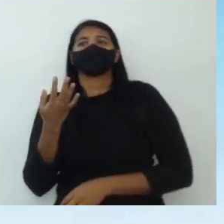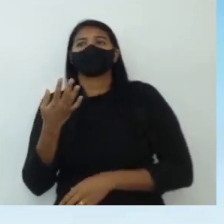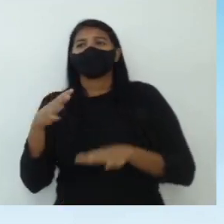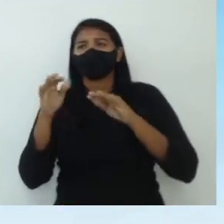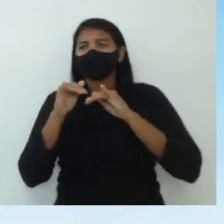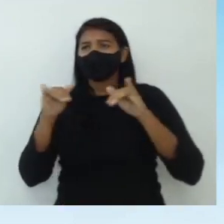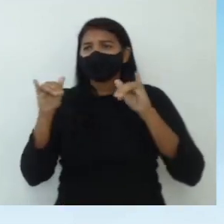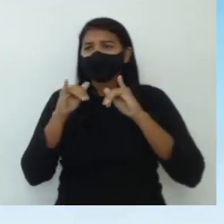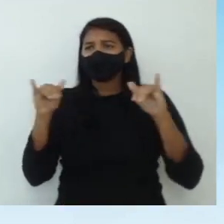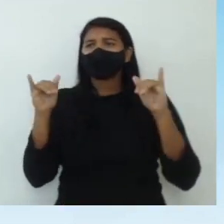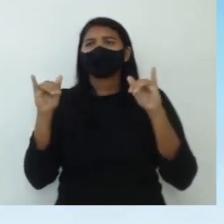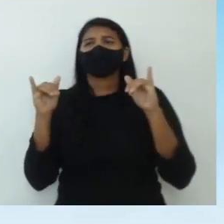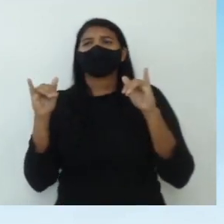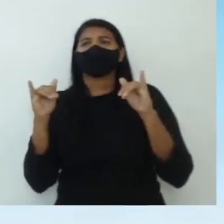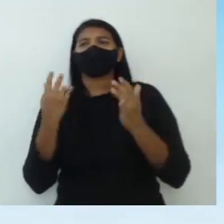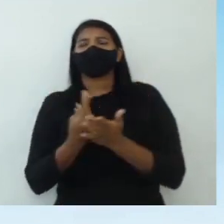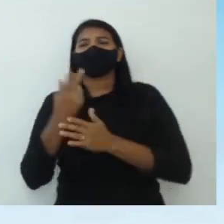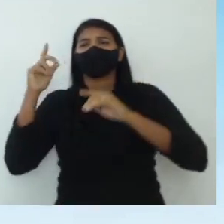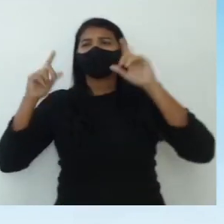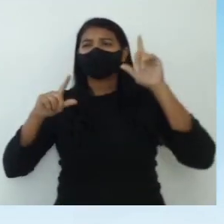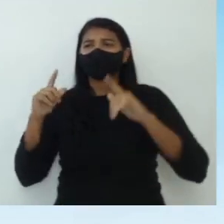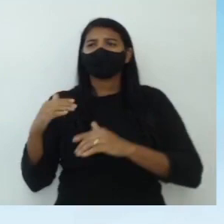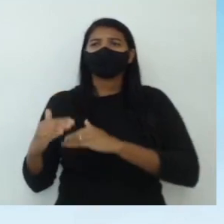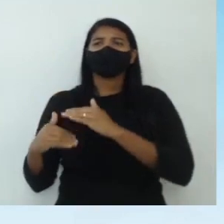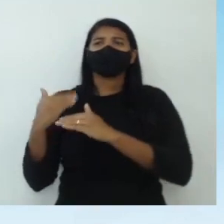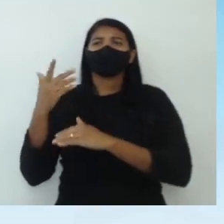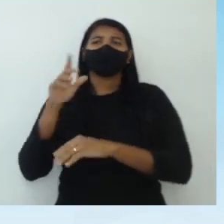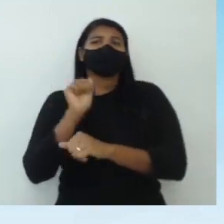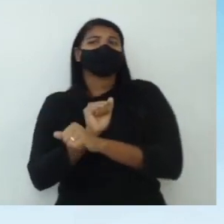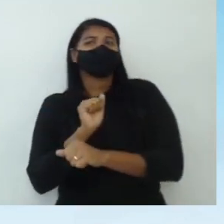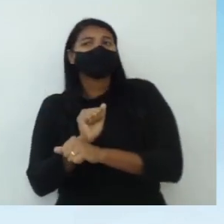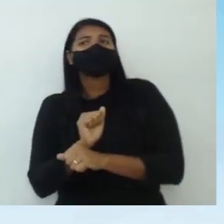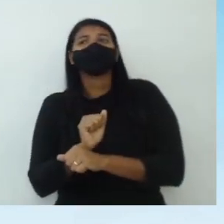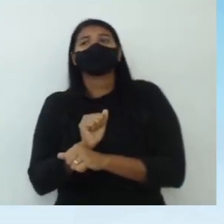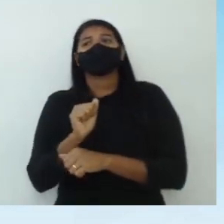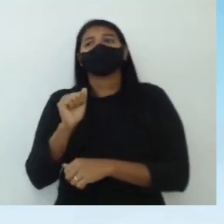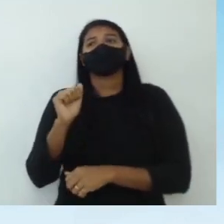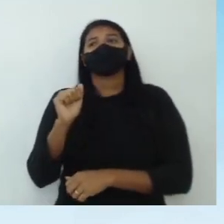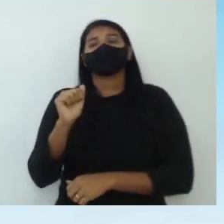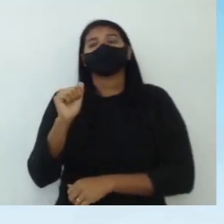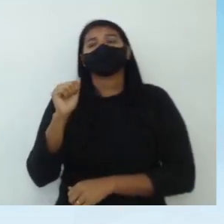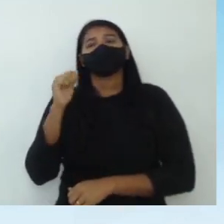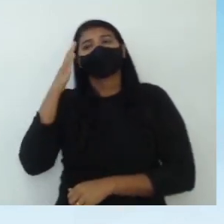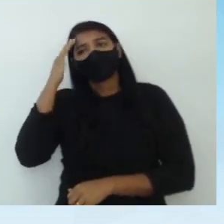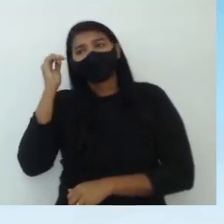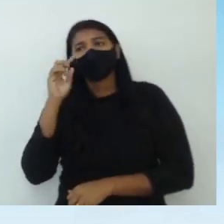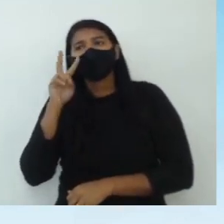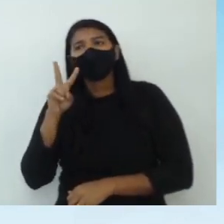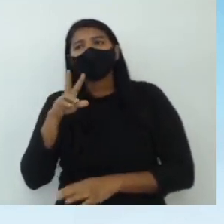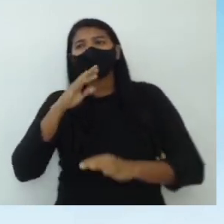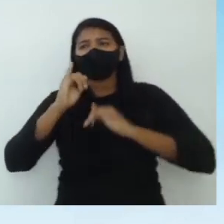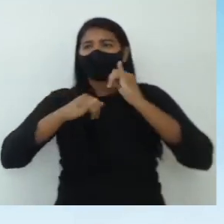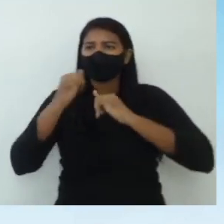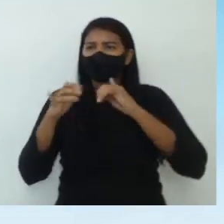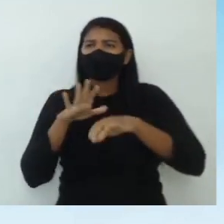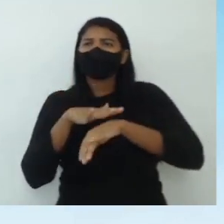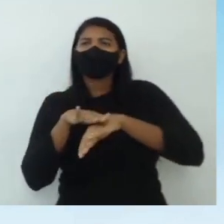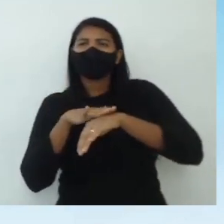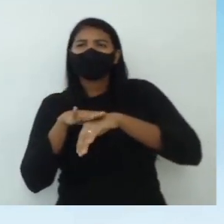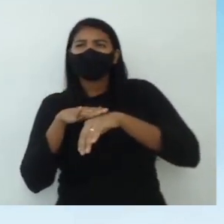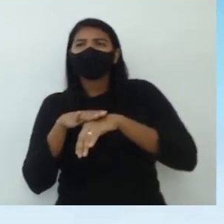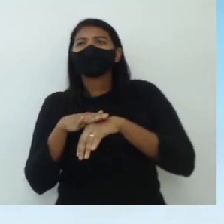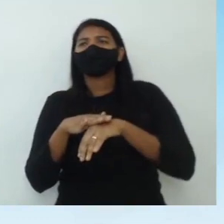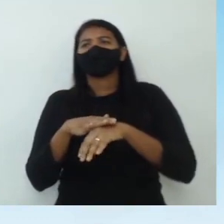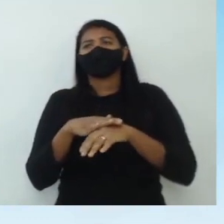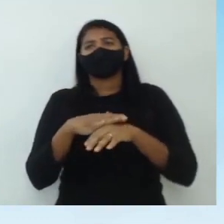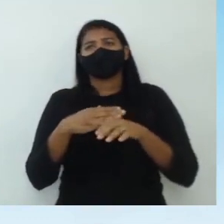notícias de maneira proativa, né, não esperar a notícia cair no seu colo, mas abrir a internet. A gente estava conversando sobre tutoriais